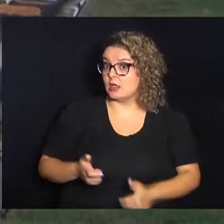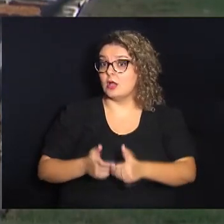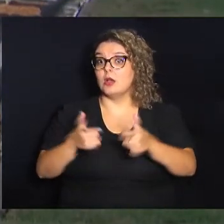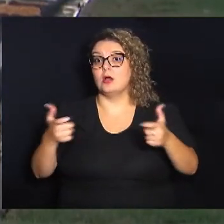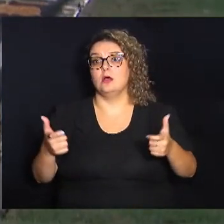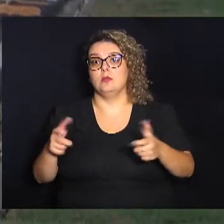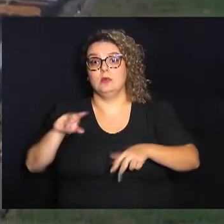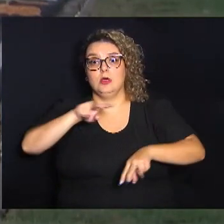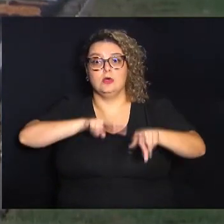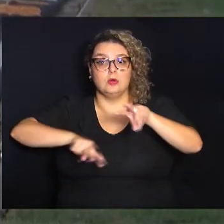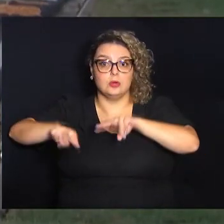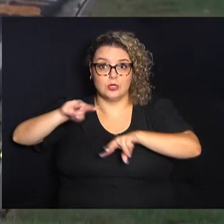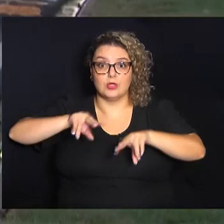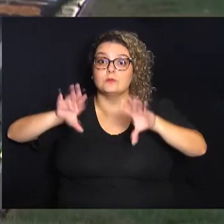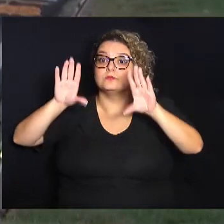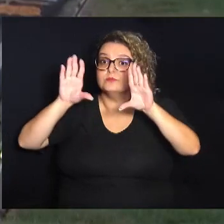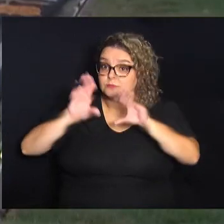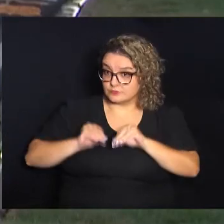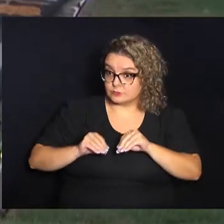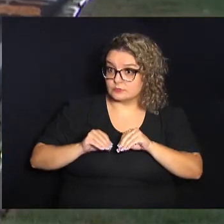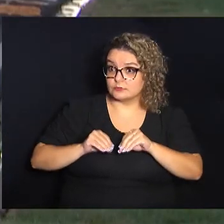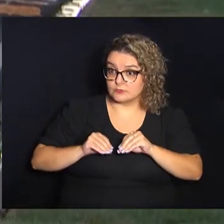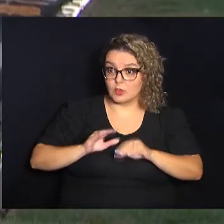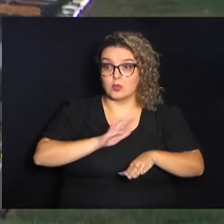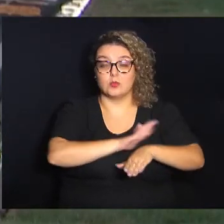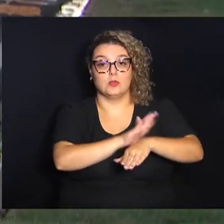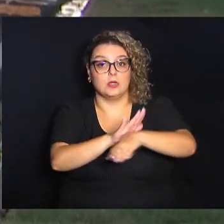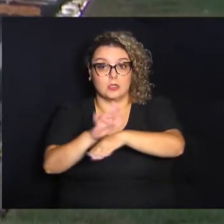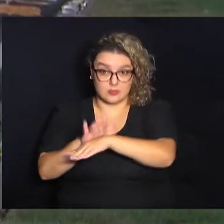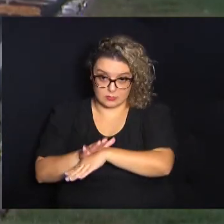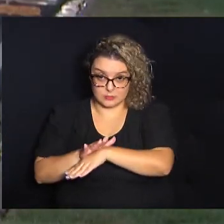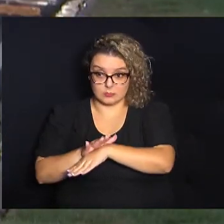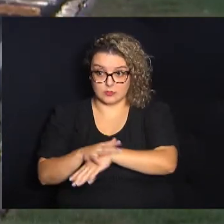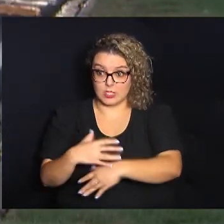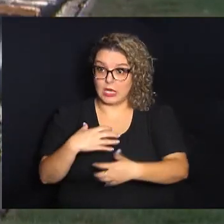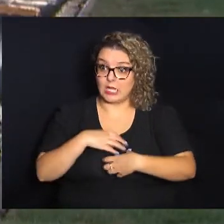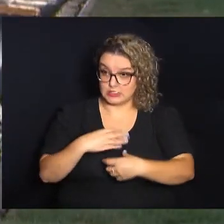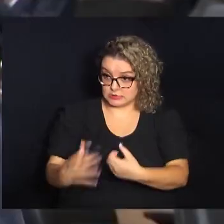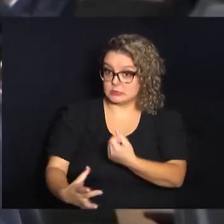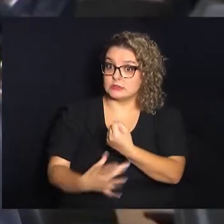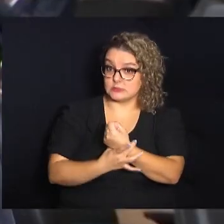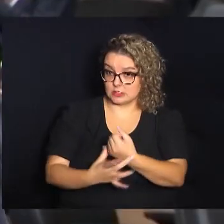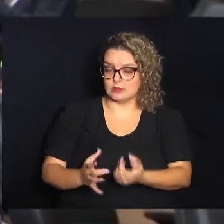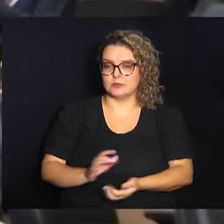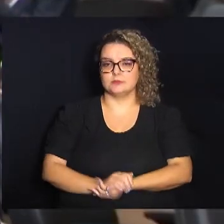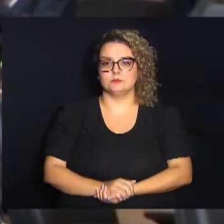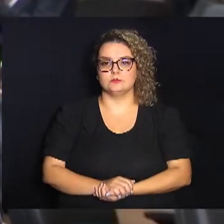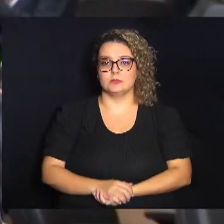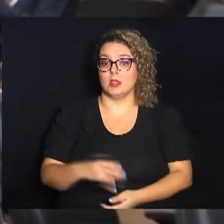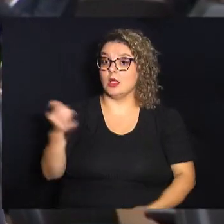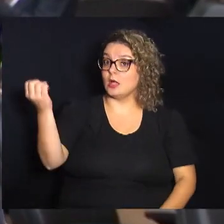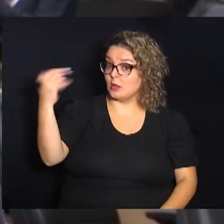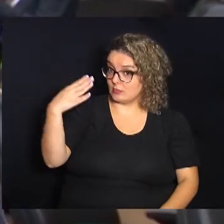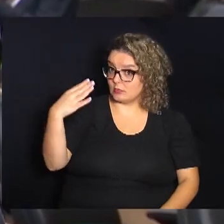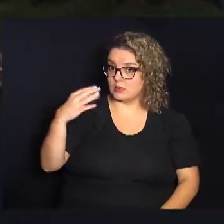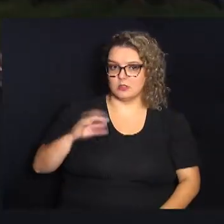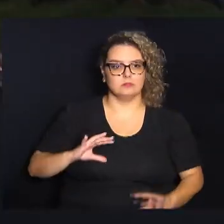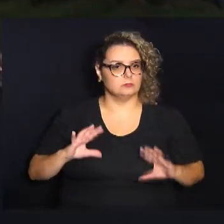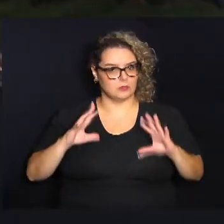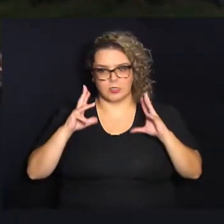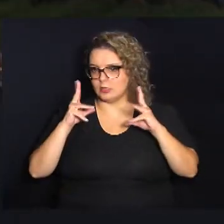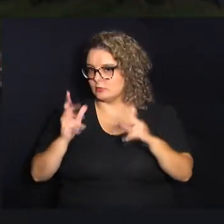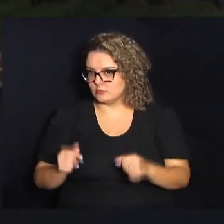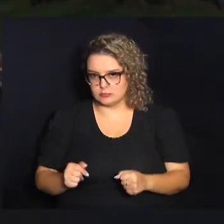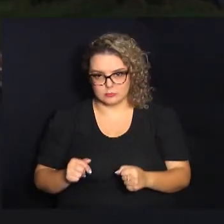nossa visibilidade à noite, o que contribui para a sensação de segurança. A iluminação ela é completa, né? Nas